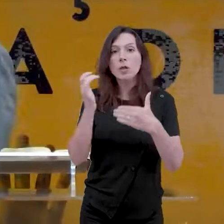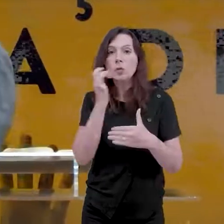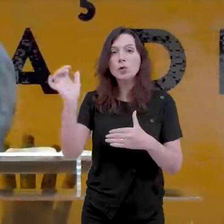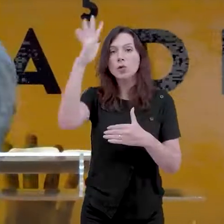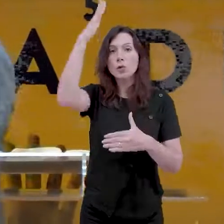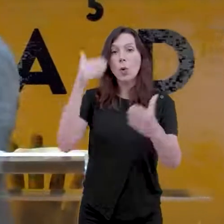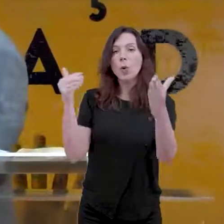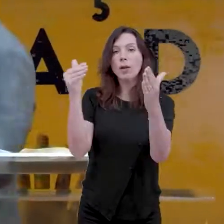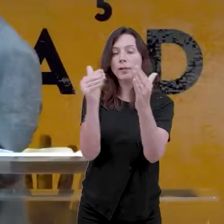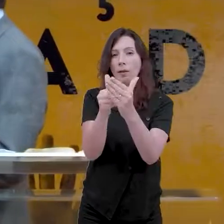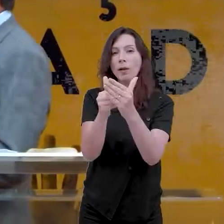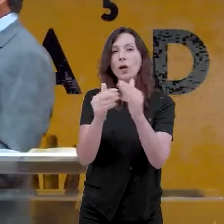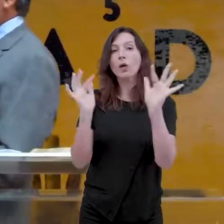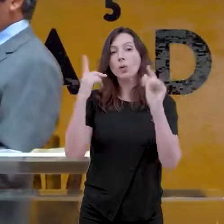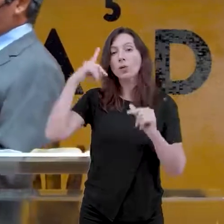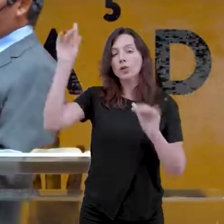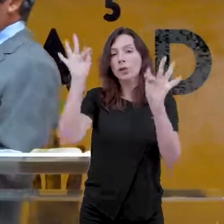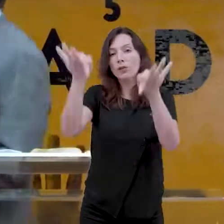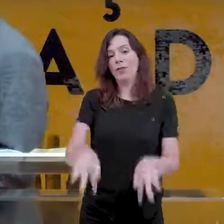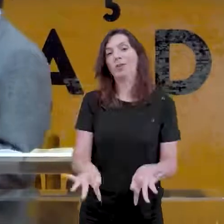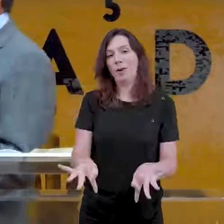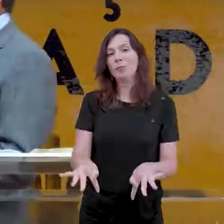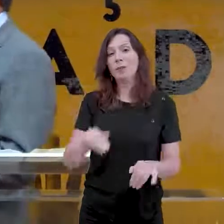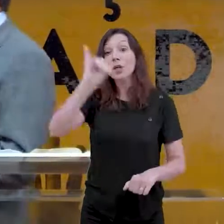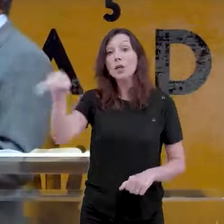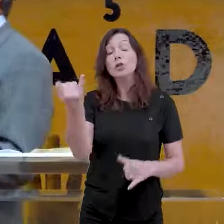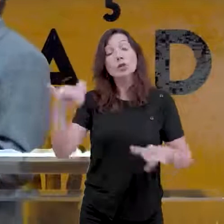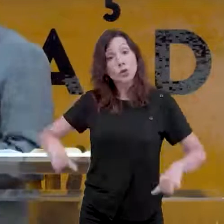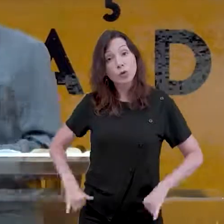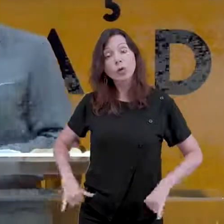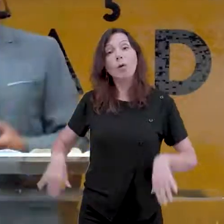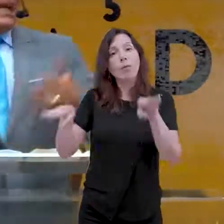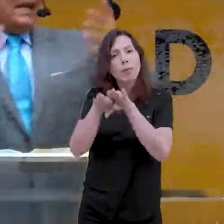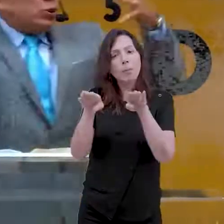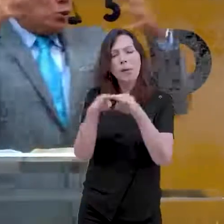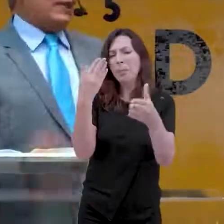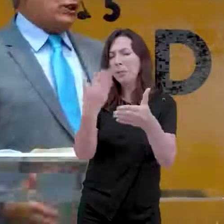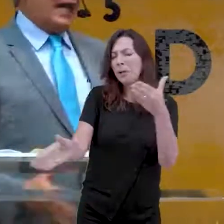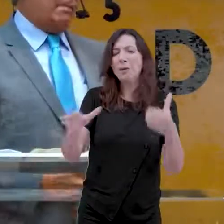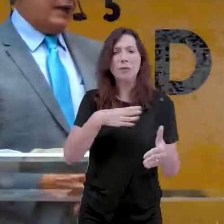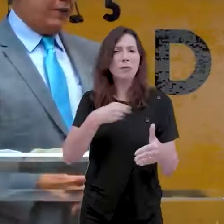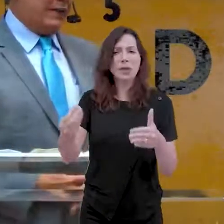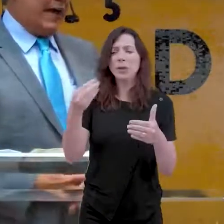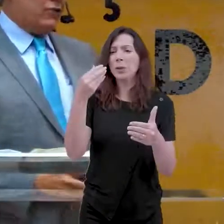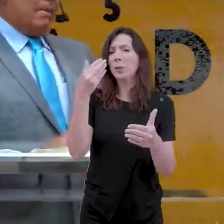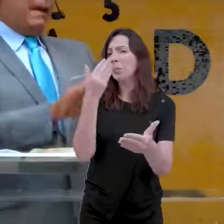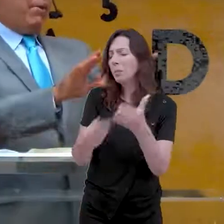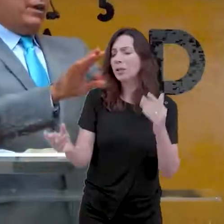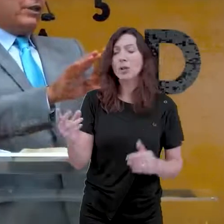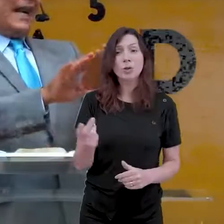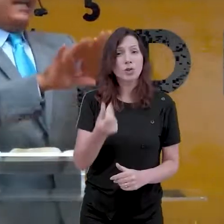da vida, depois de enterrar seus filhos, depois de perder os seus bens, depois de estar sucateado pela